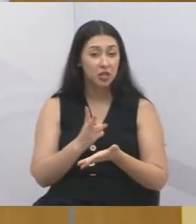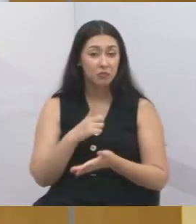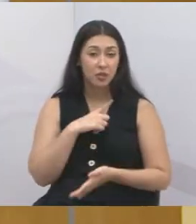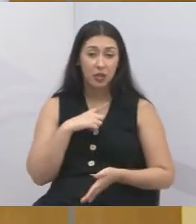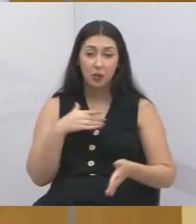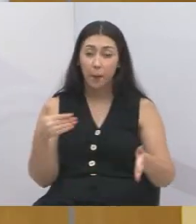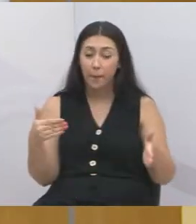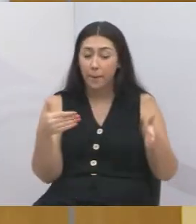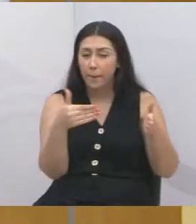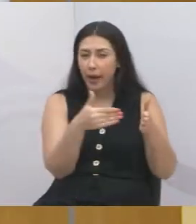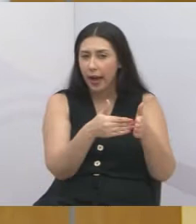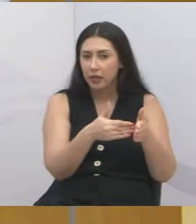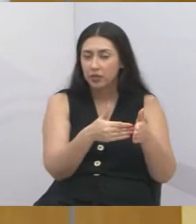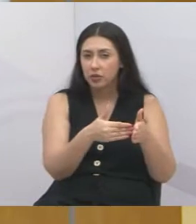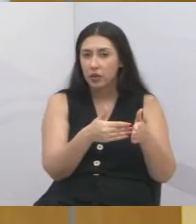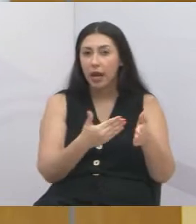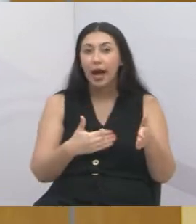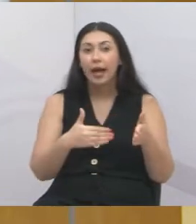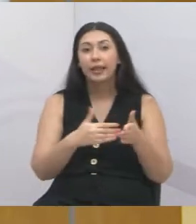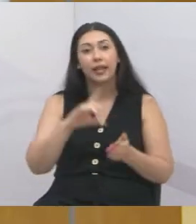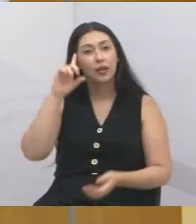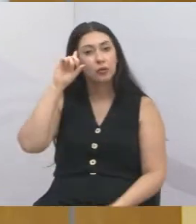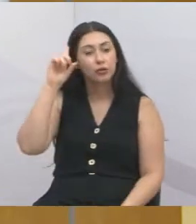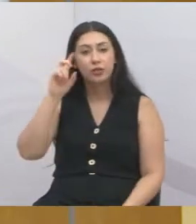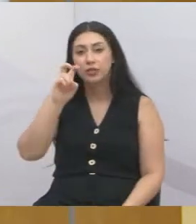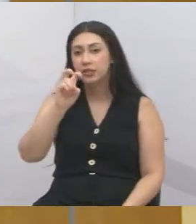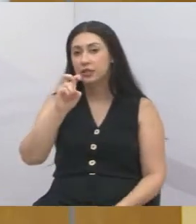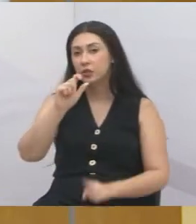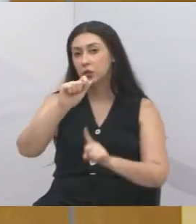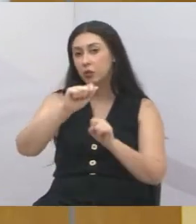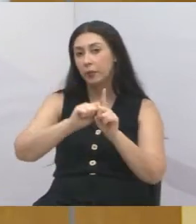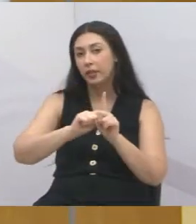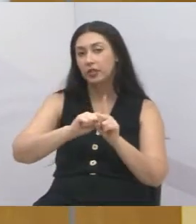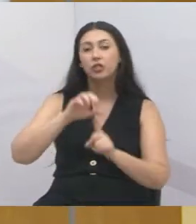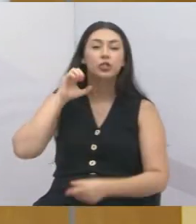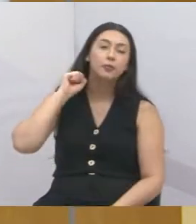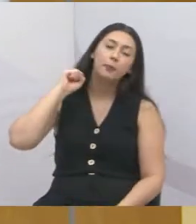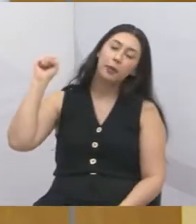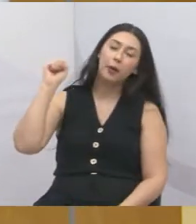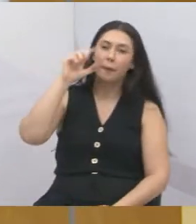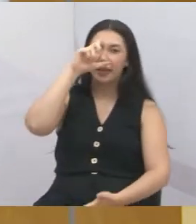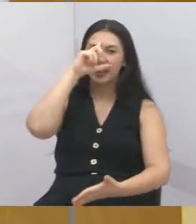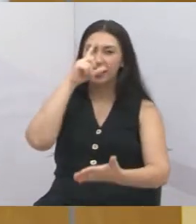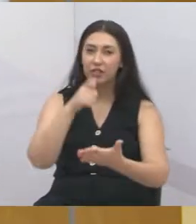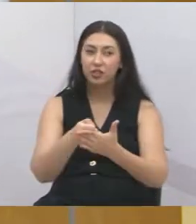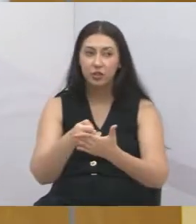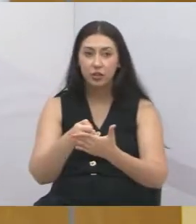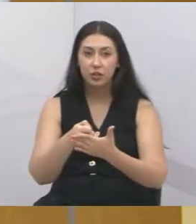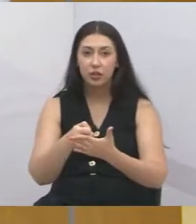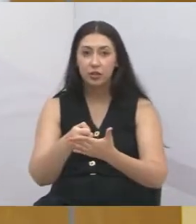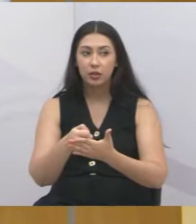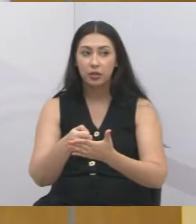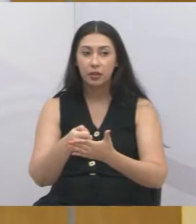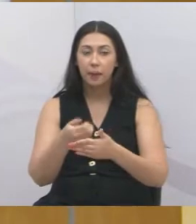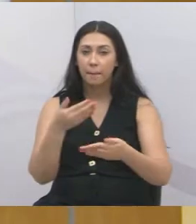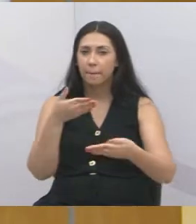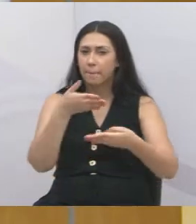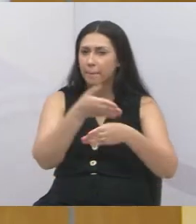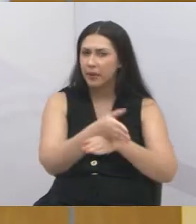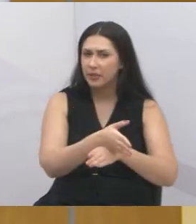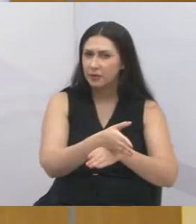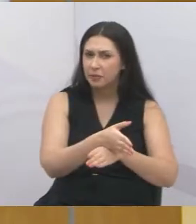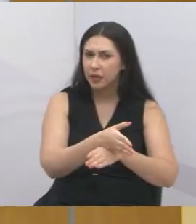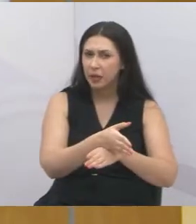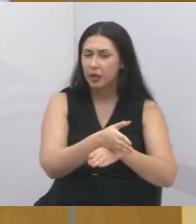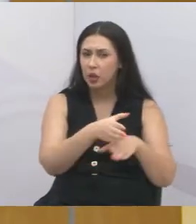prazo até o dia 5 de abril para tomar uma decisão de fazer parte de alguma federação